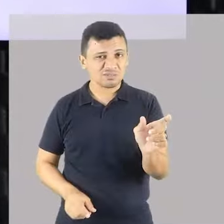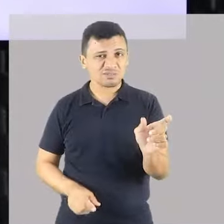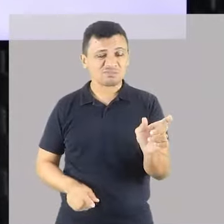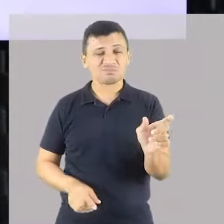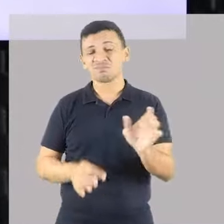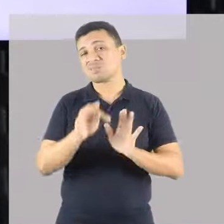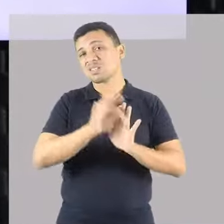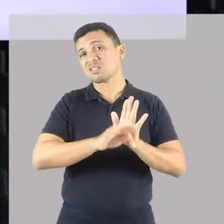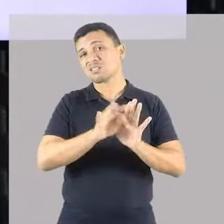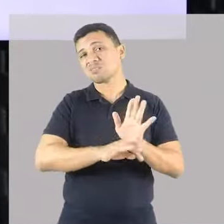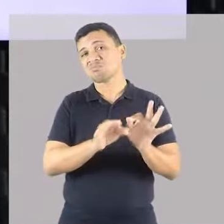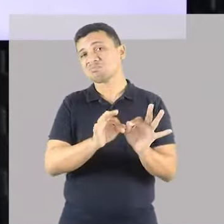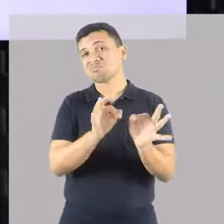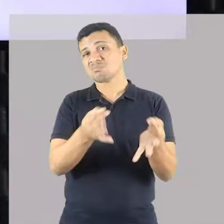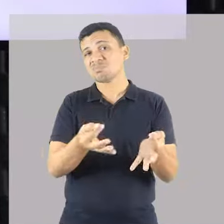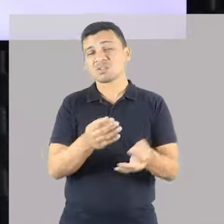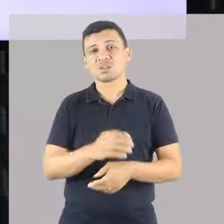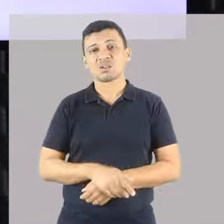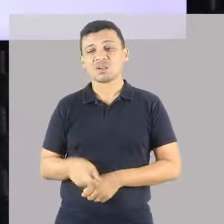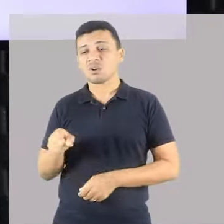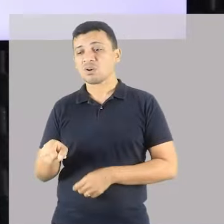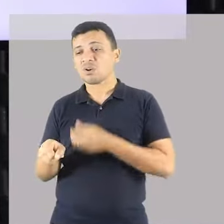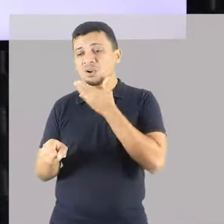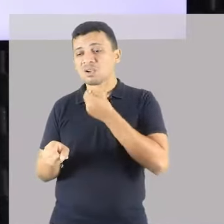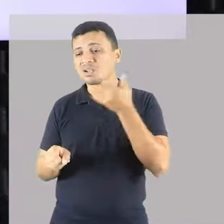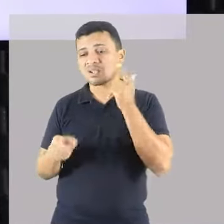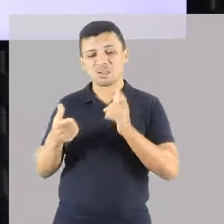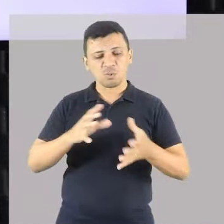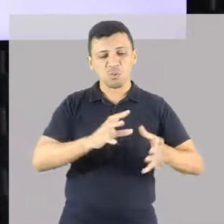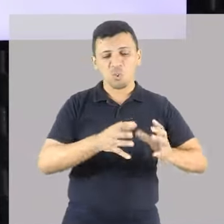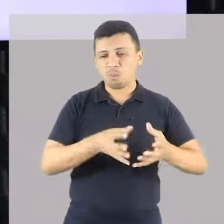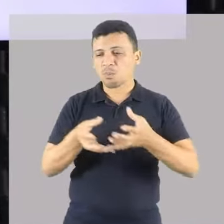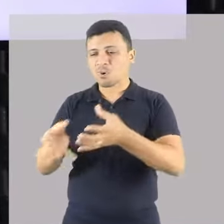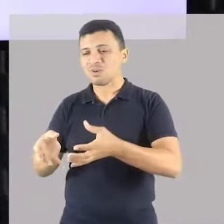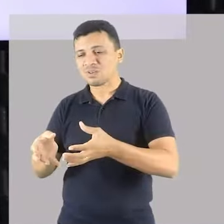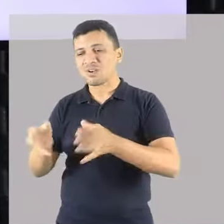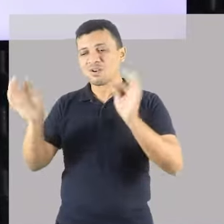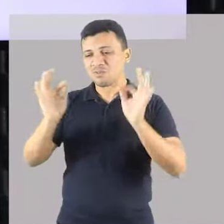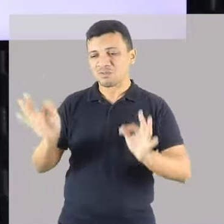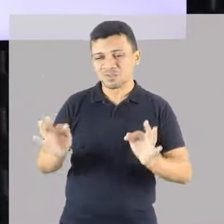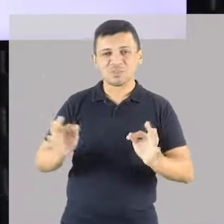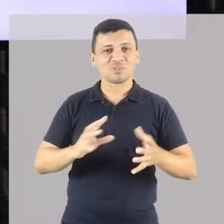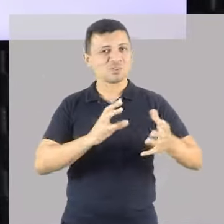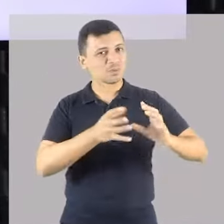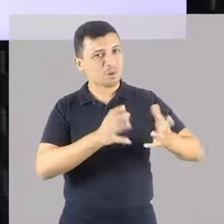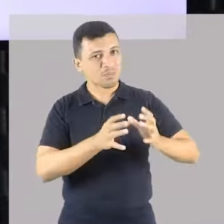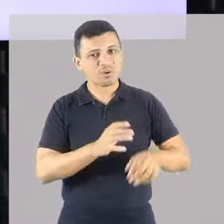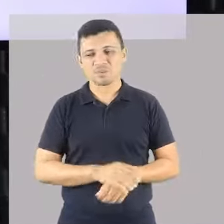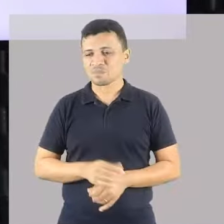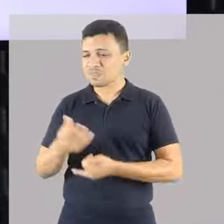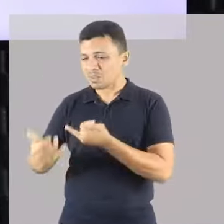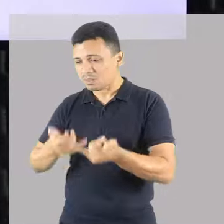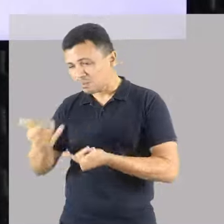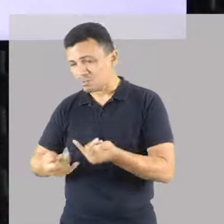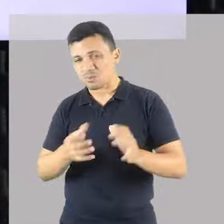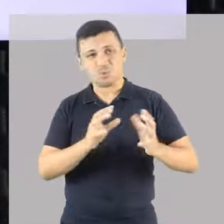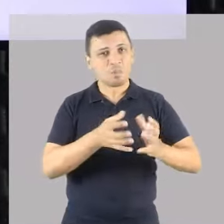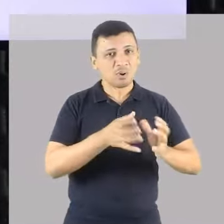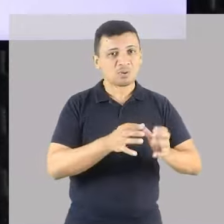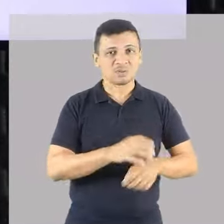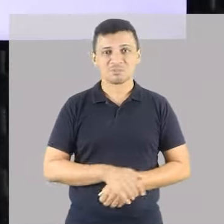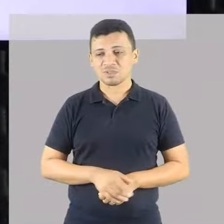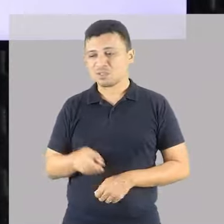do Joãozinho e da Bola Joãozinho ganhou uma bola Joãozinho ficou feliz com a bola Joãozinho brincou com a bola